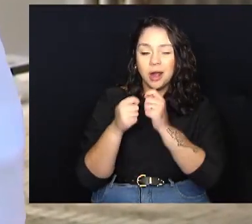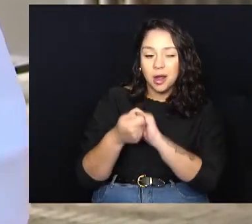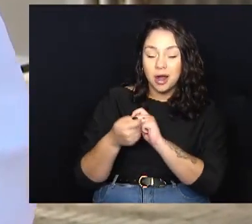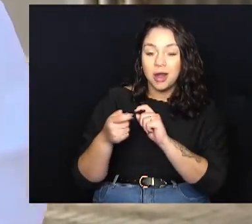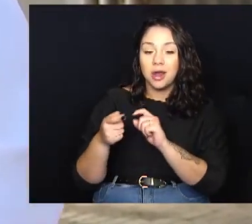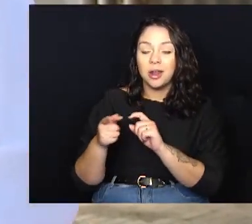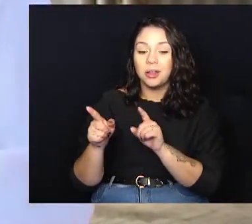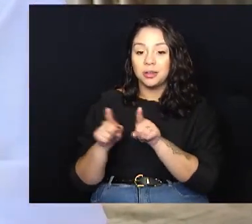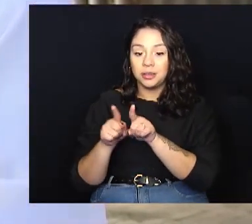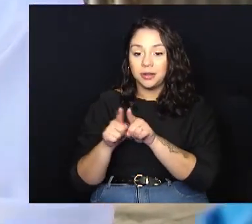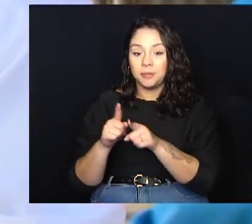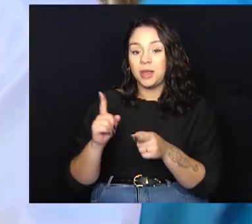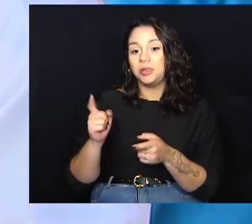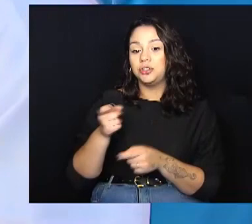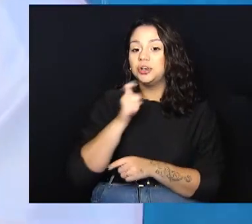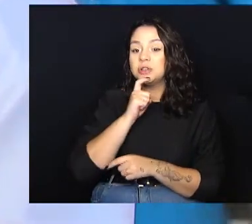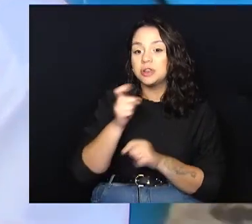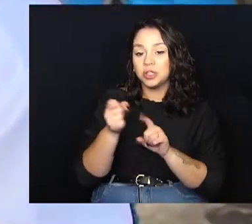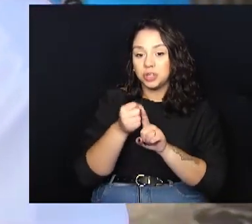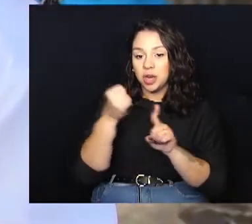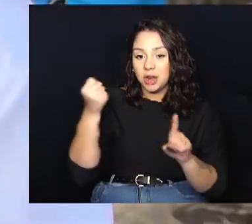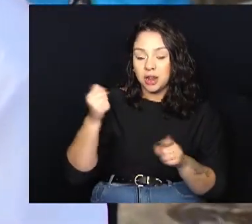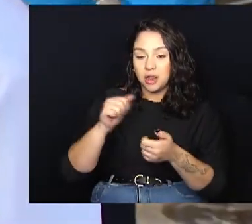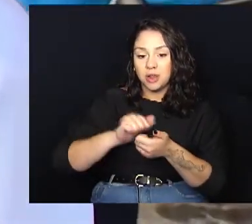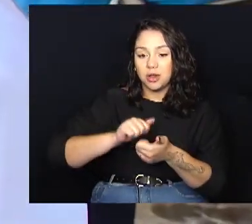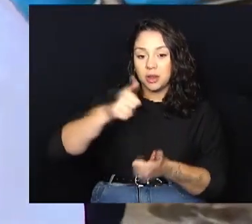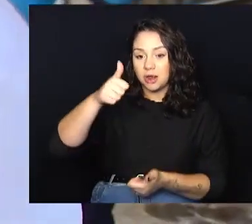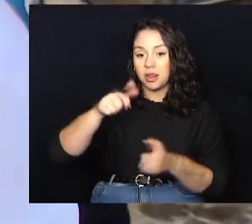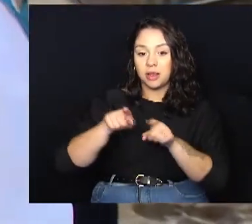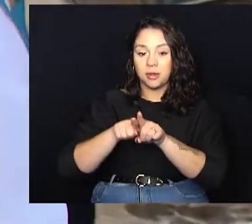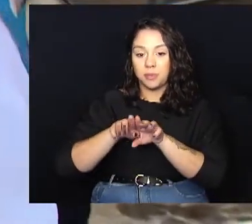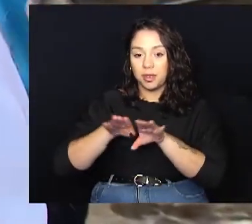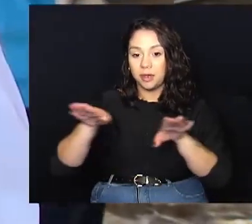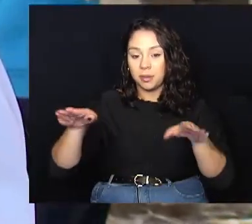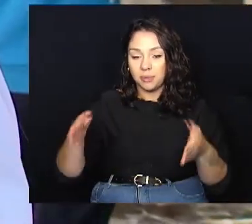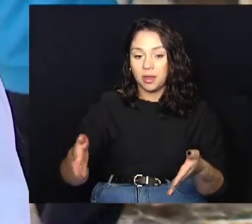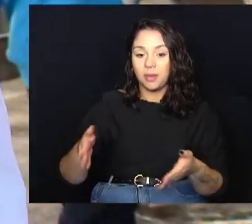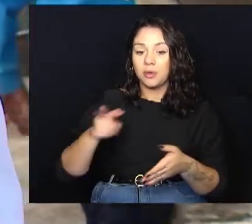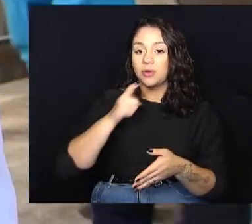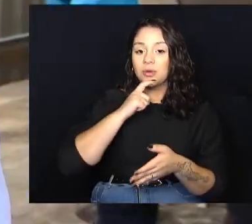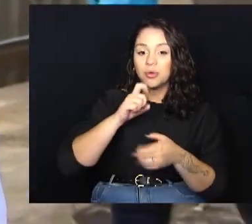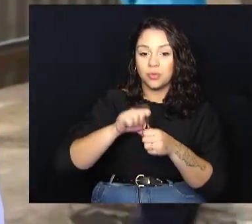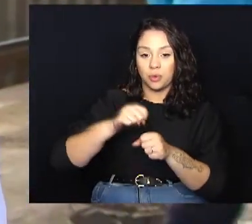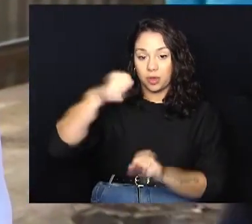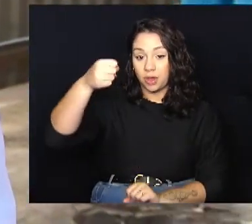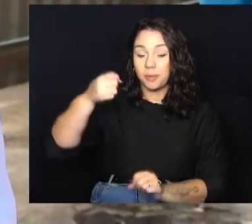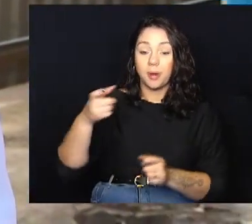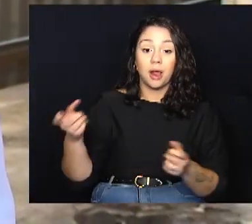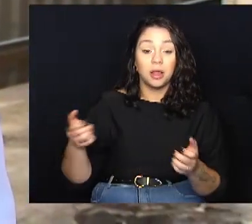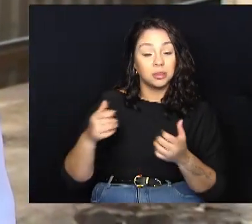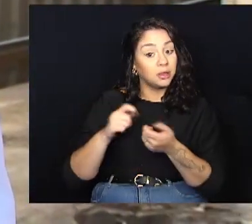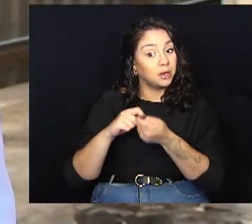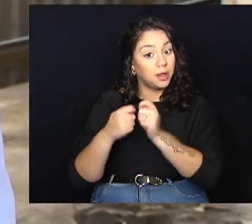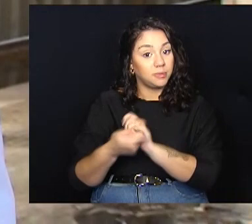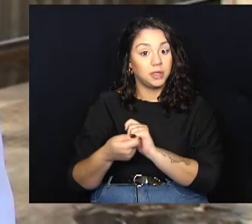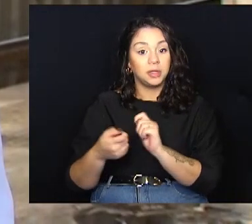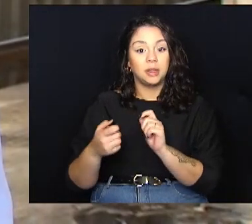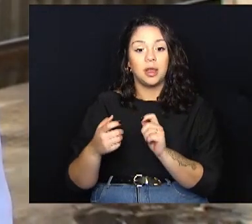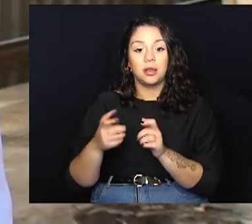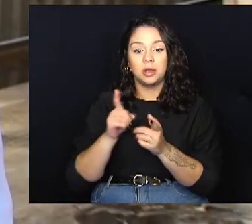câmara frigoríficas estruturas de balcões frigoríficos para adaptar o funcionamento nas tendas